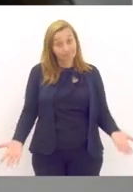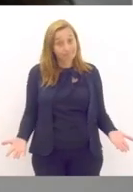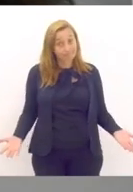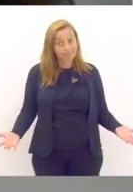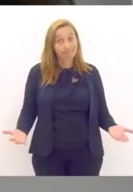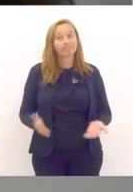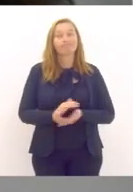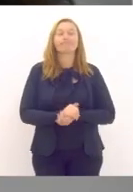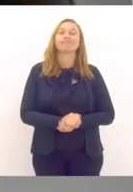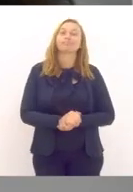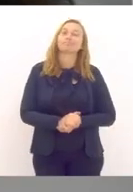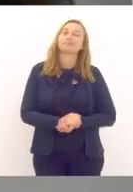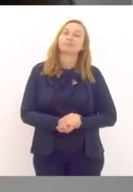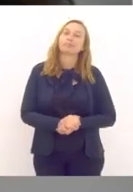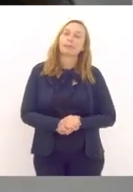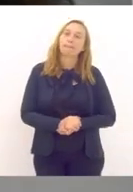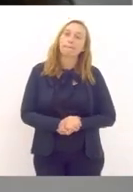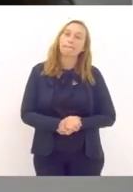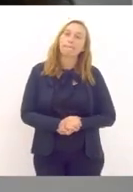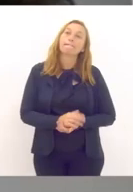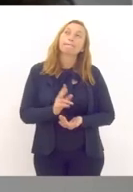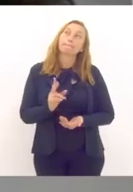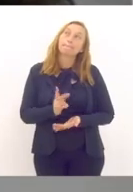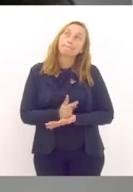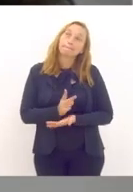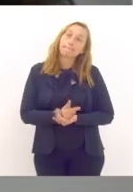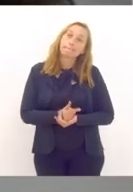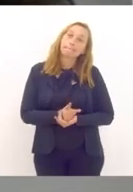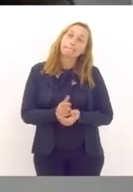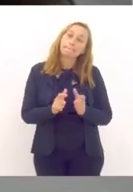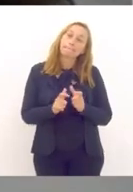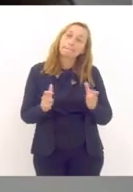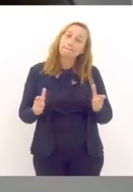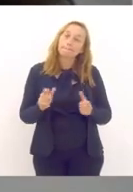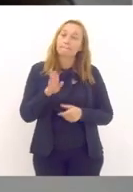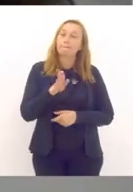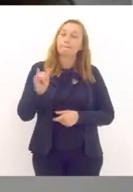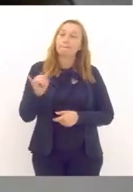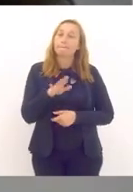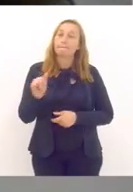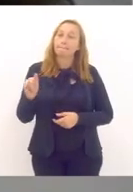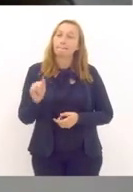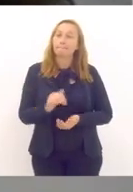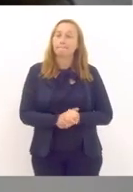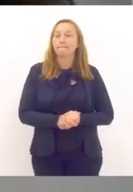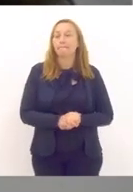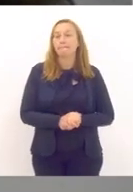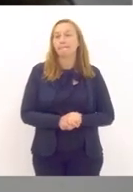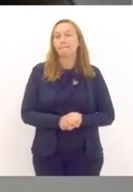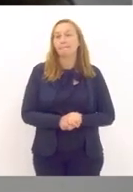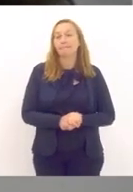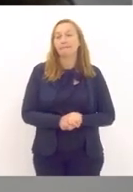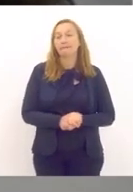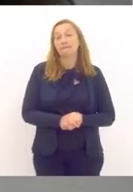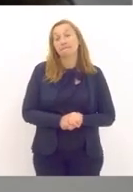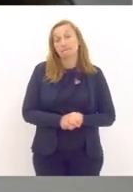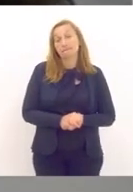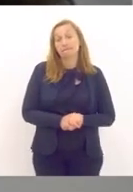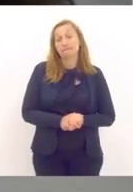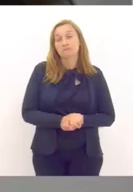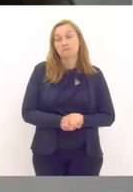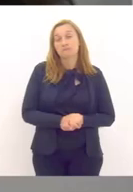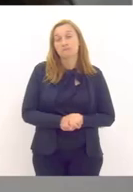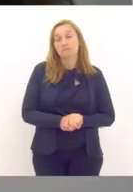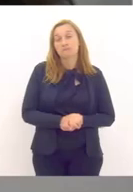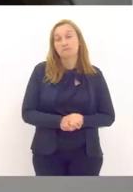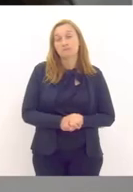só aí, mesmo que fosse o critério do crescimento do PIB, admitamos que o PIB